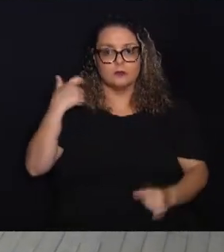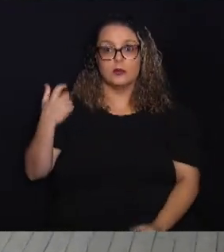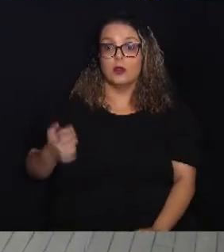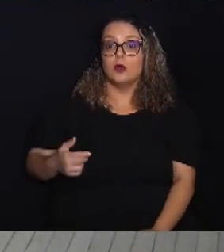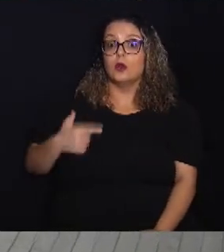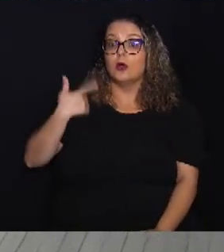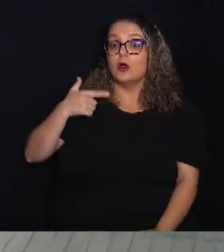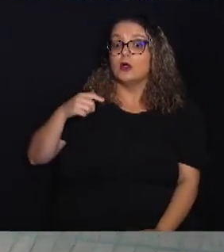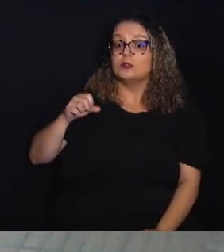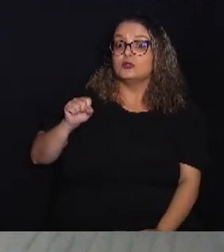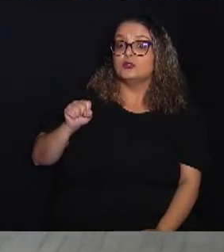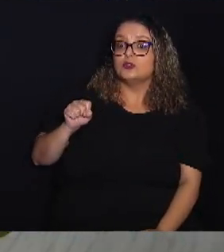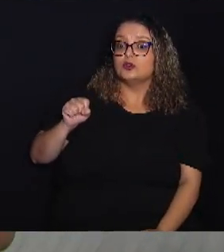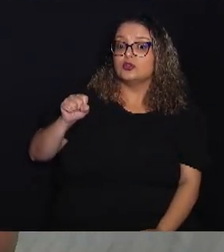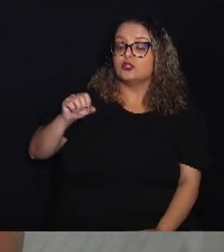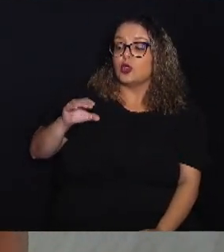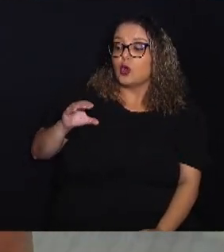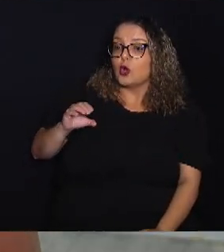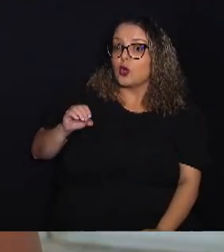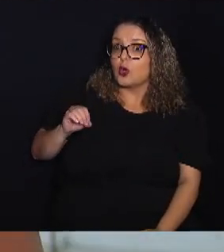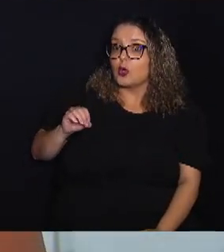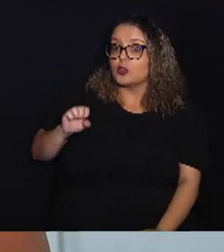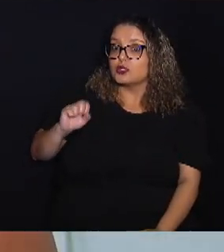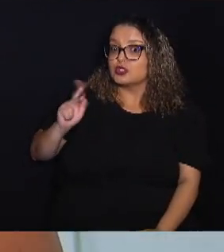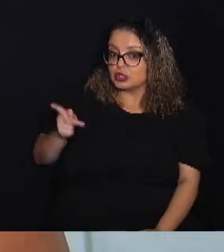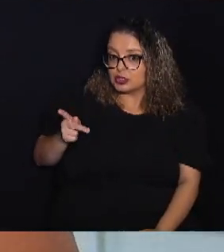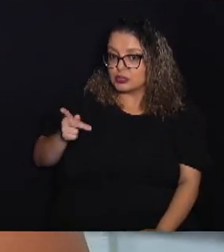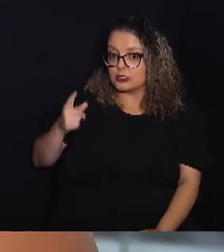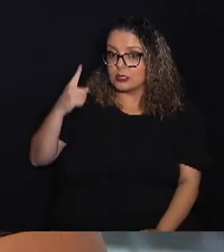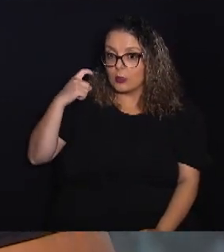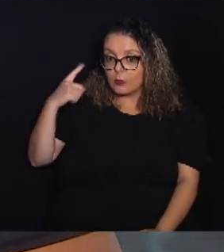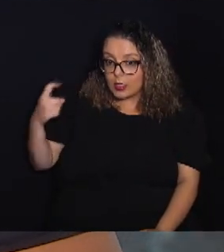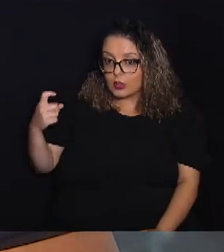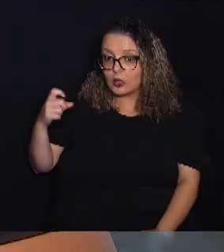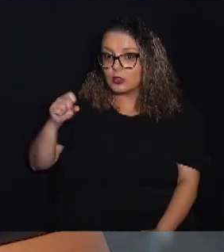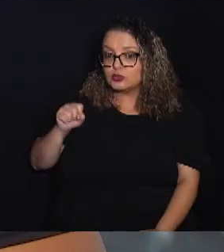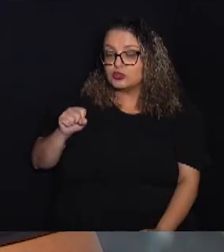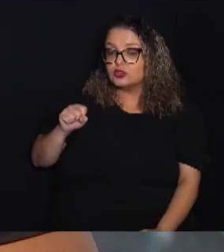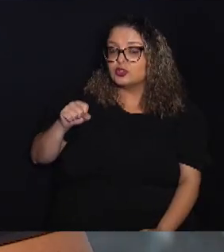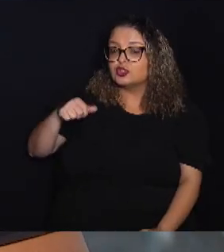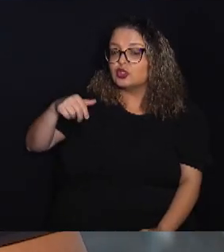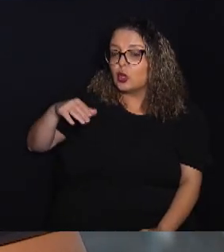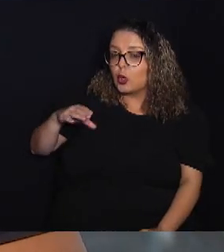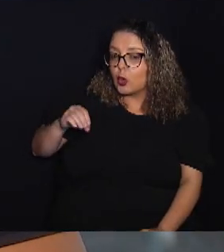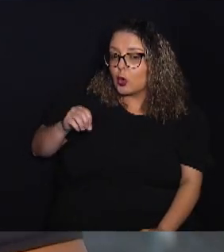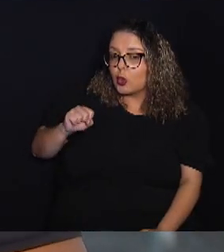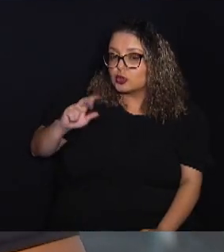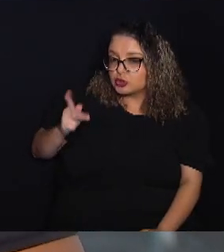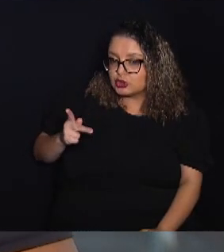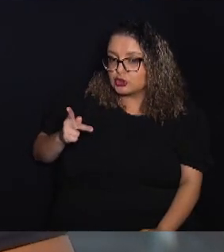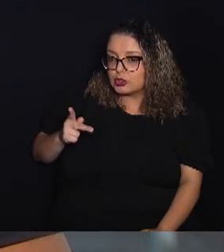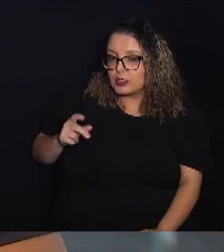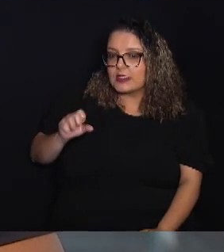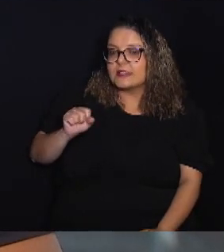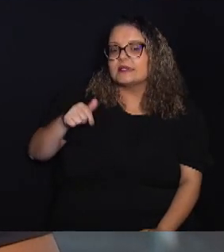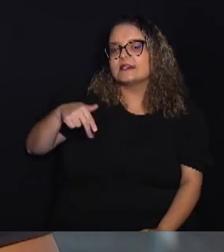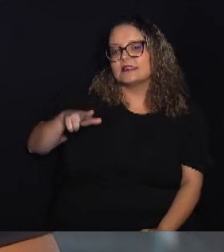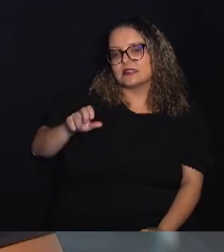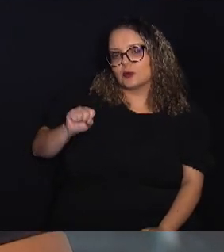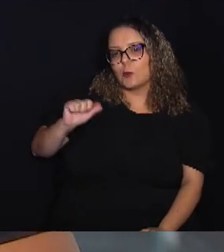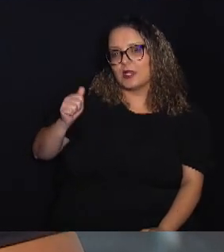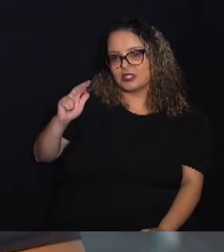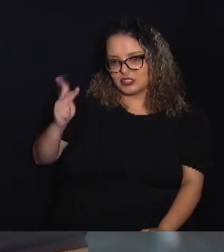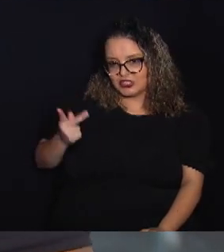mesmo. Os ingleses falam que é squash, squash, squash, o barulho que se faz quando a bola toca a parede da